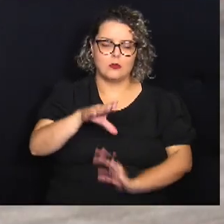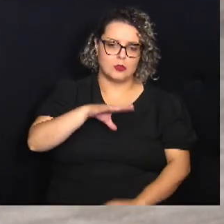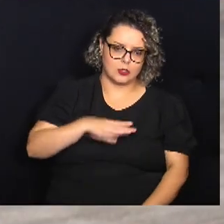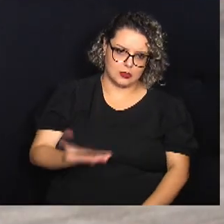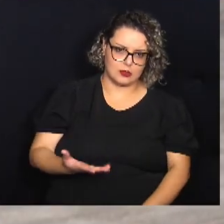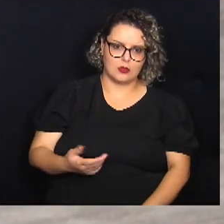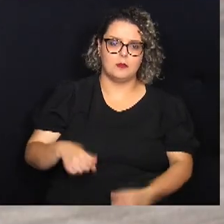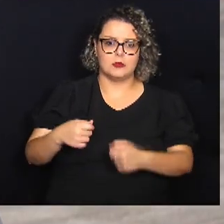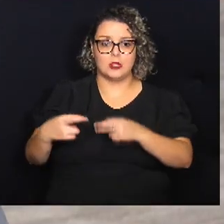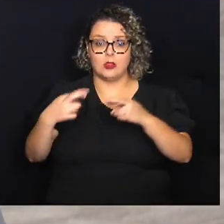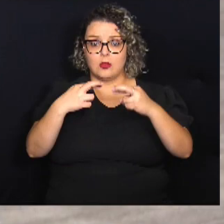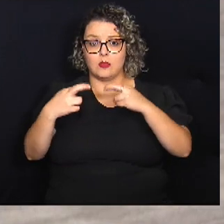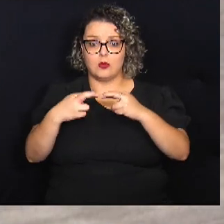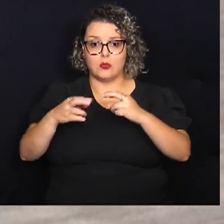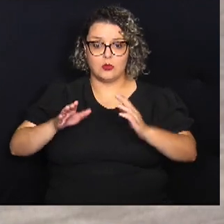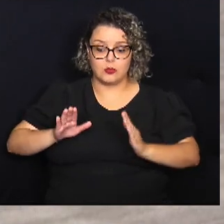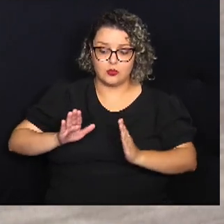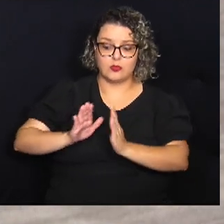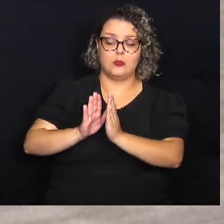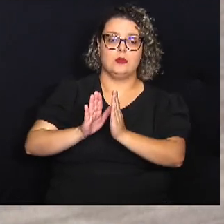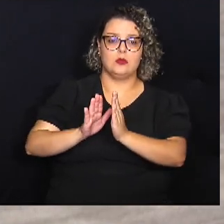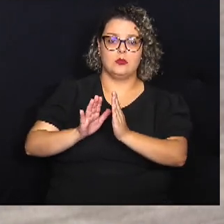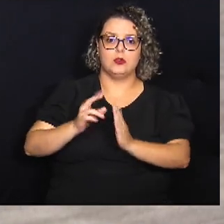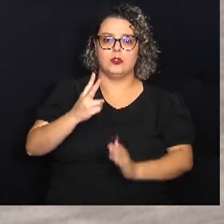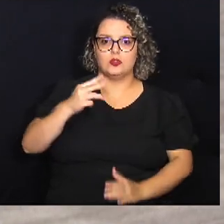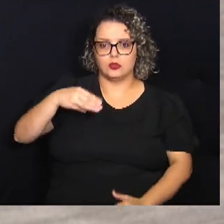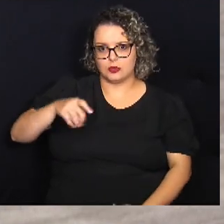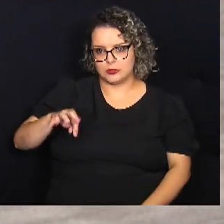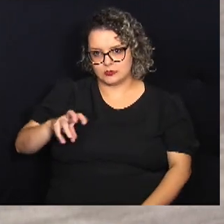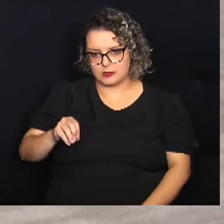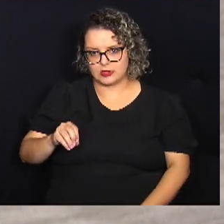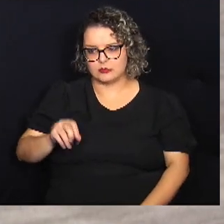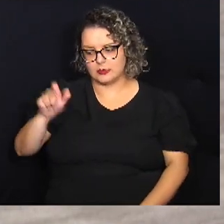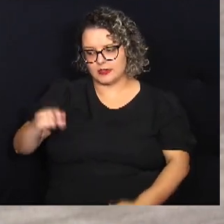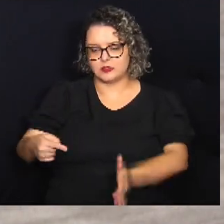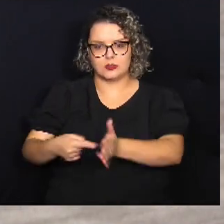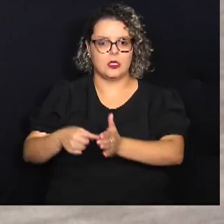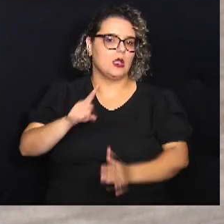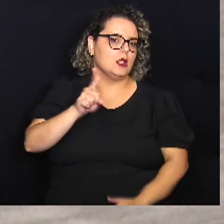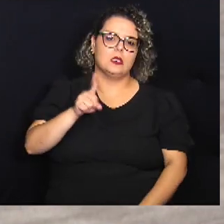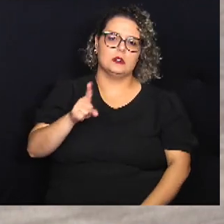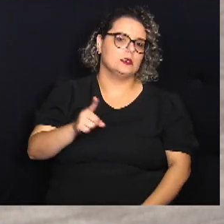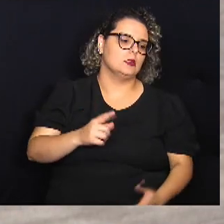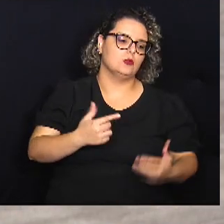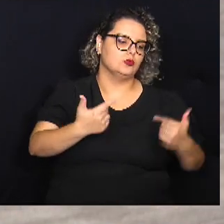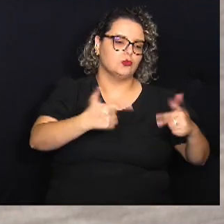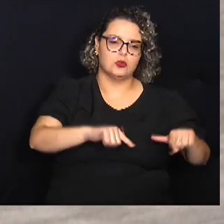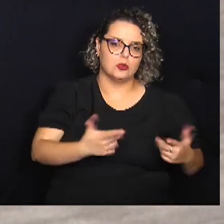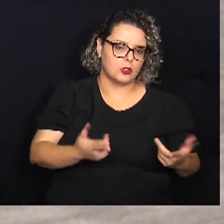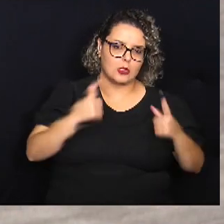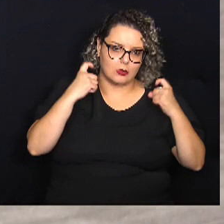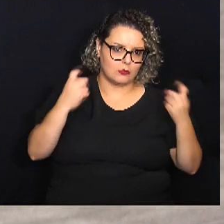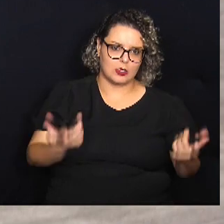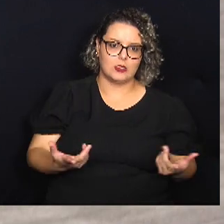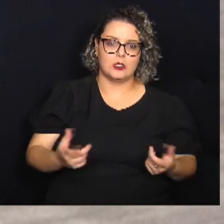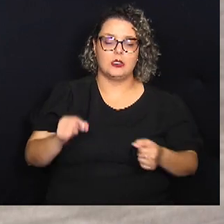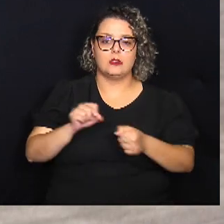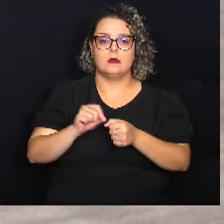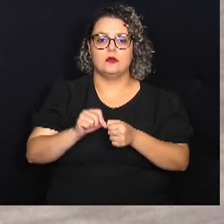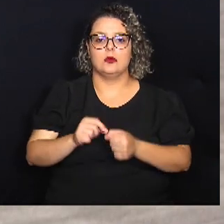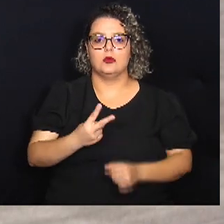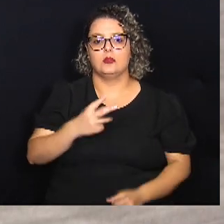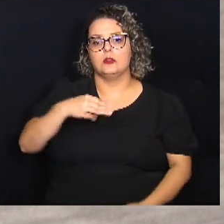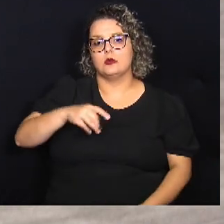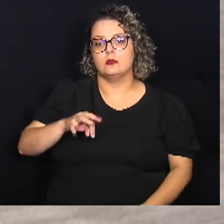fazer a aferição na frente 2 metros do denunciante, não do denunciado. Eles têm feito hoje a aferição 2 metros